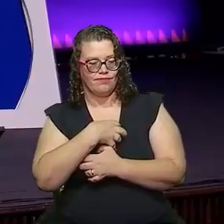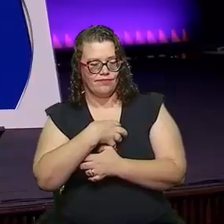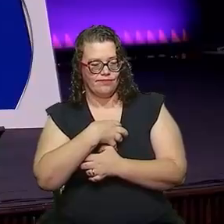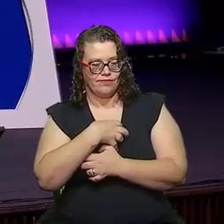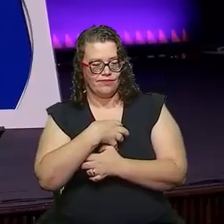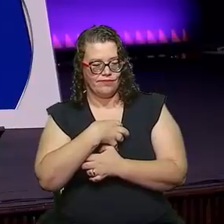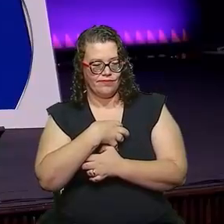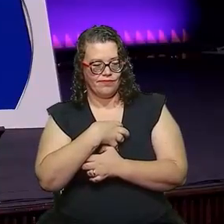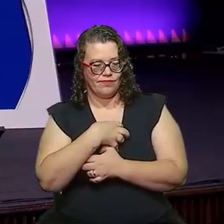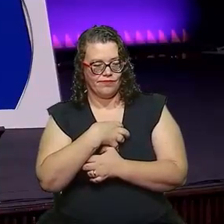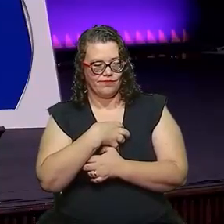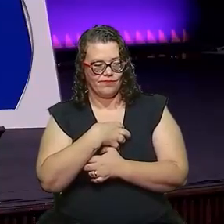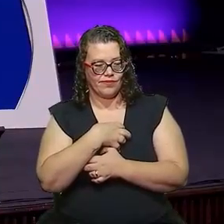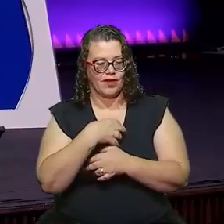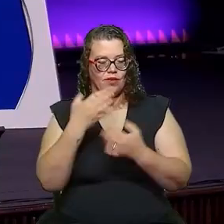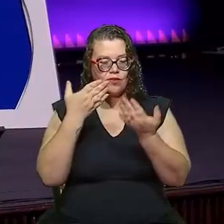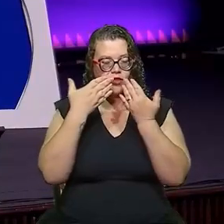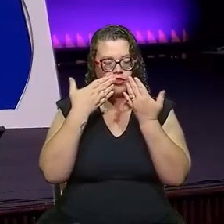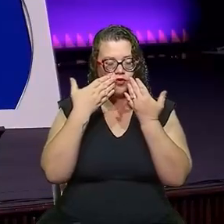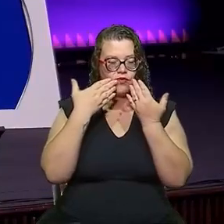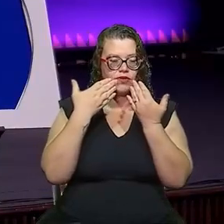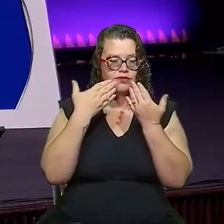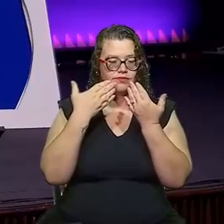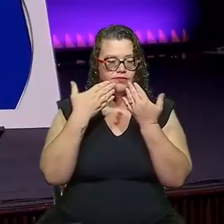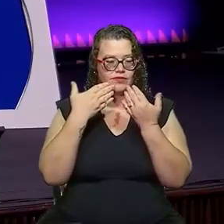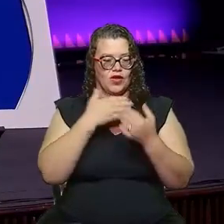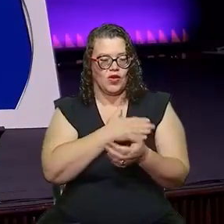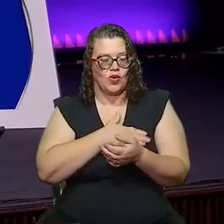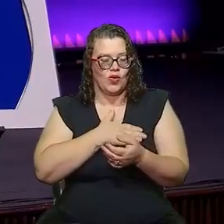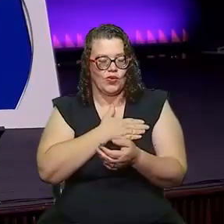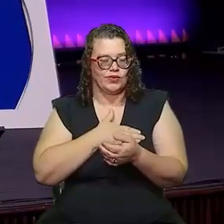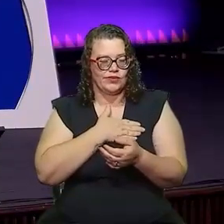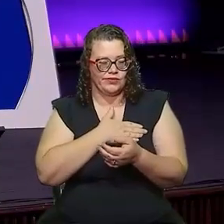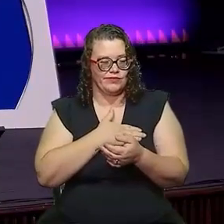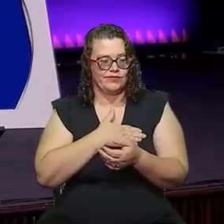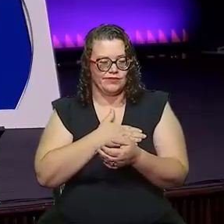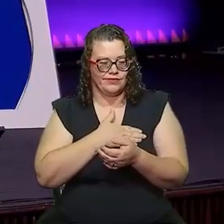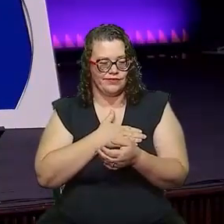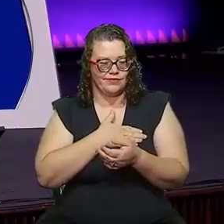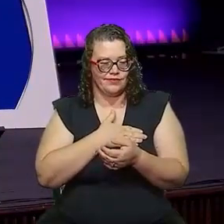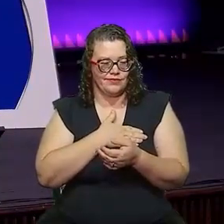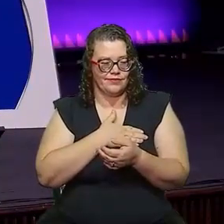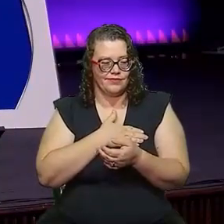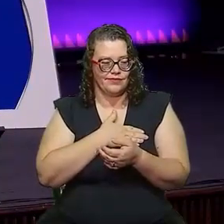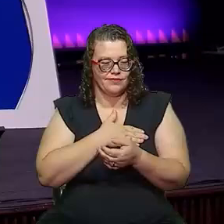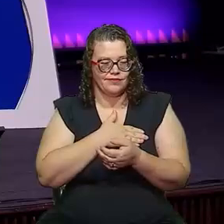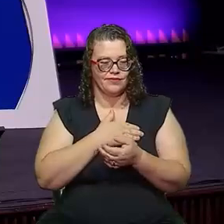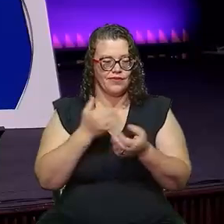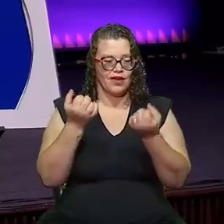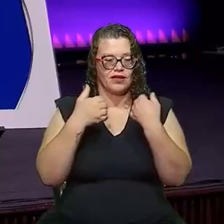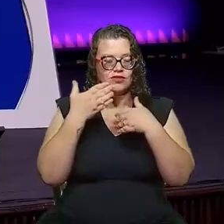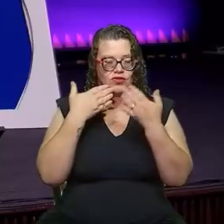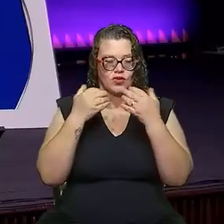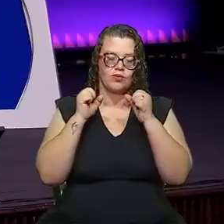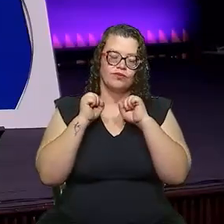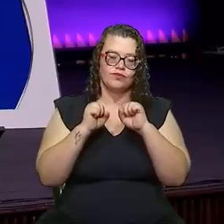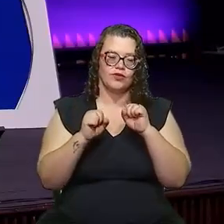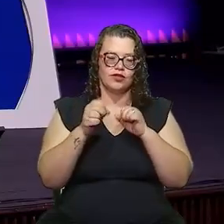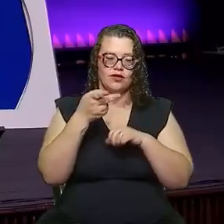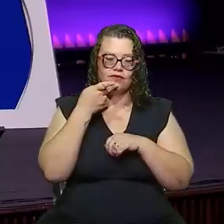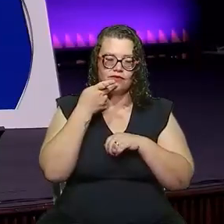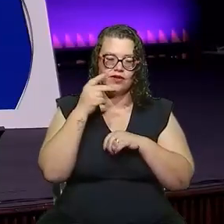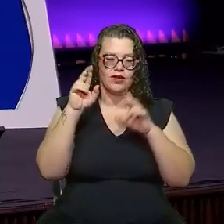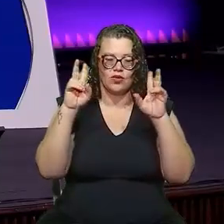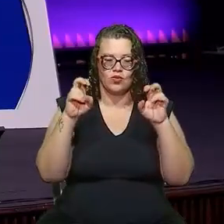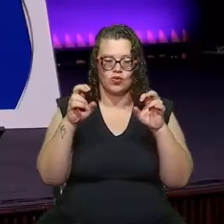é Paloma Jorge Amado, uma senhora branca de cabelos ondulados de tom branco, cujo comprimento lhe vai até as orelhas. Ela traja